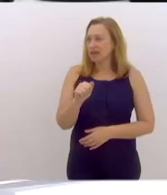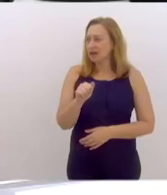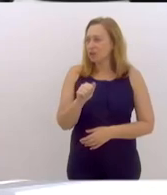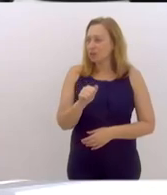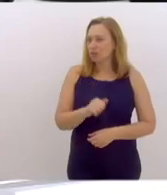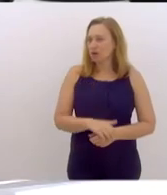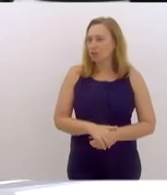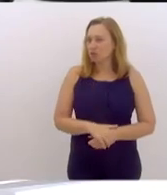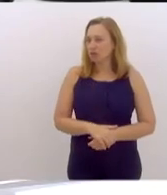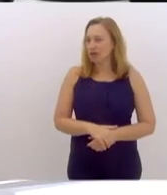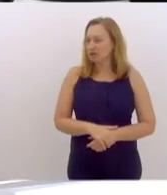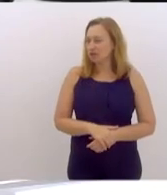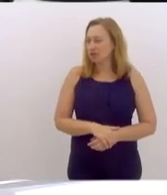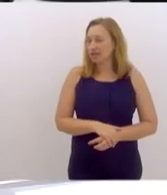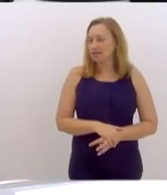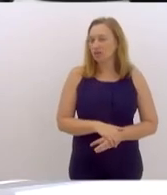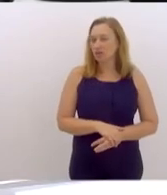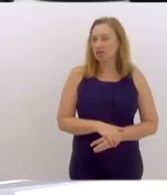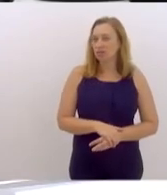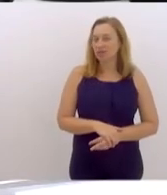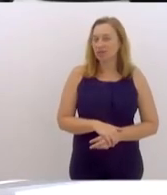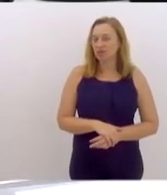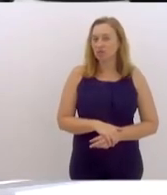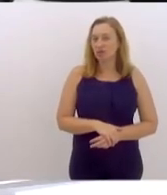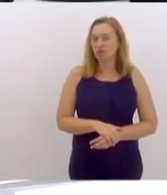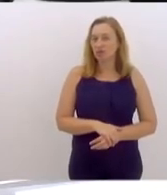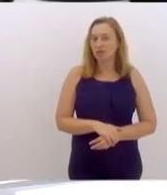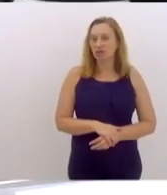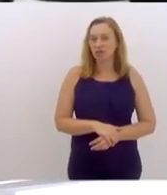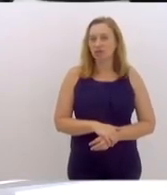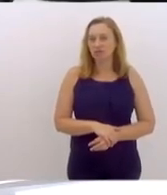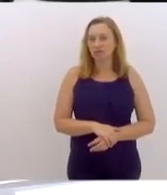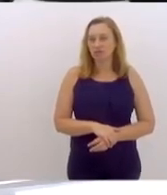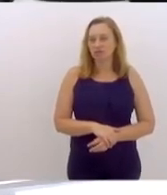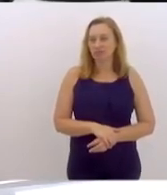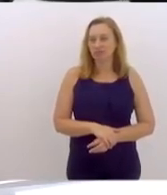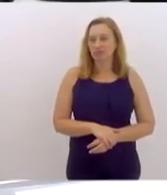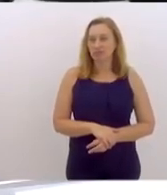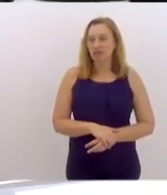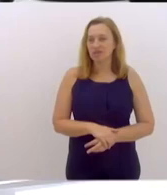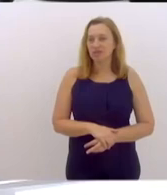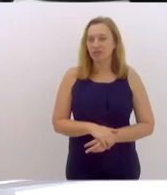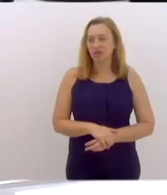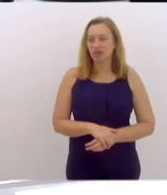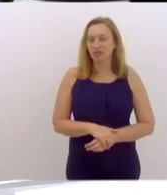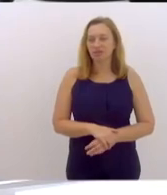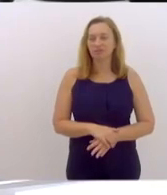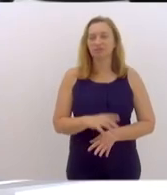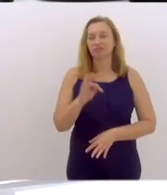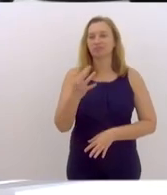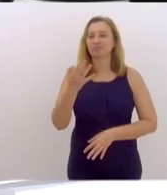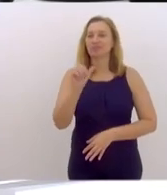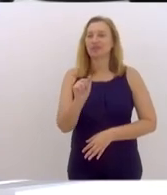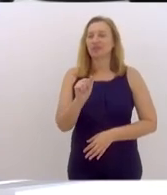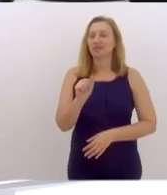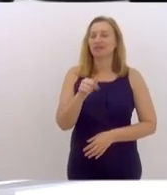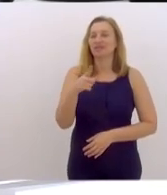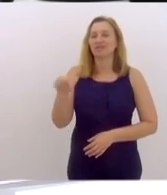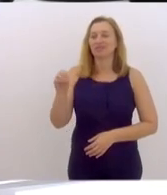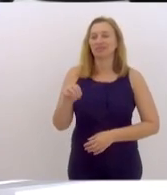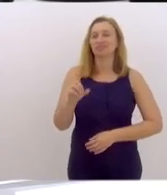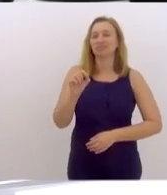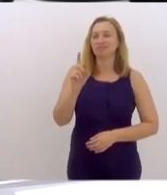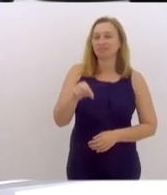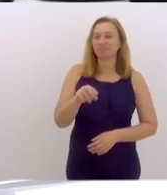inclusive é eu Em alguns momentos citei é o Batalhão que era